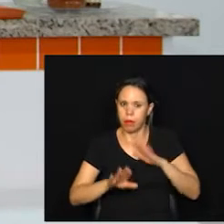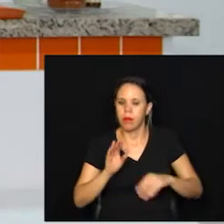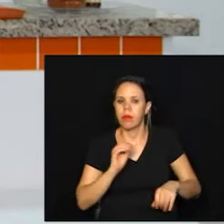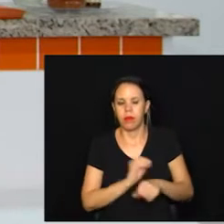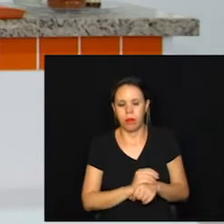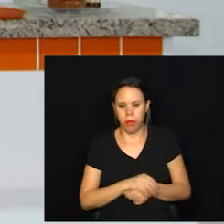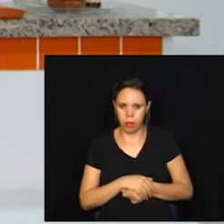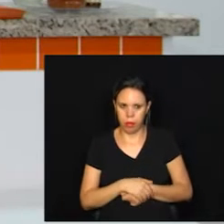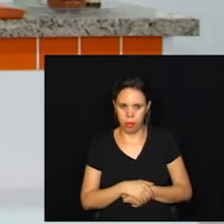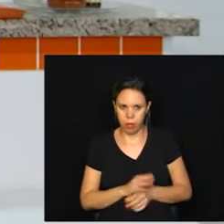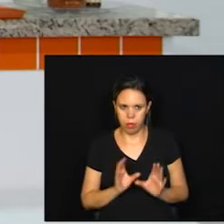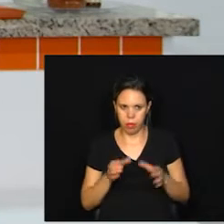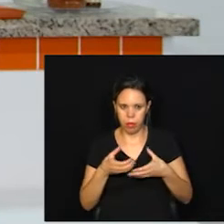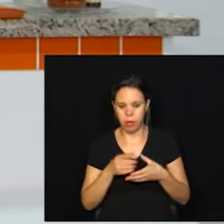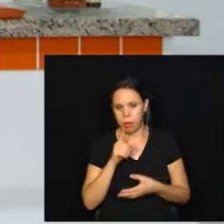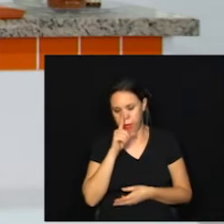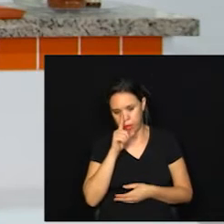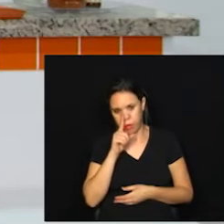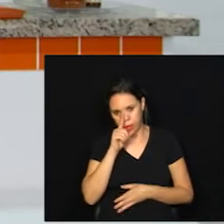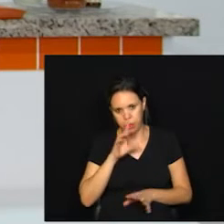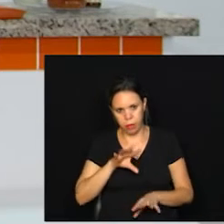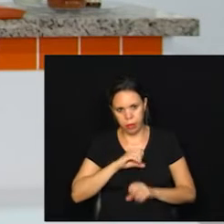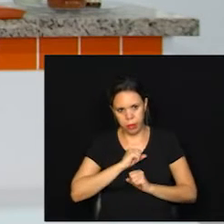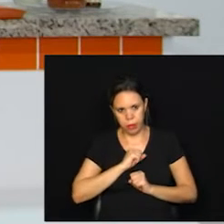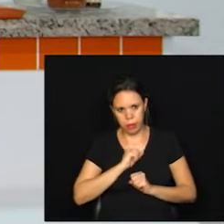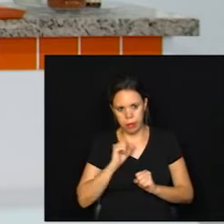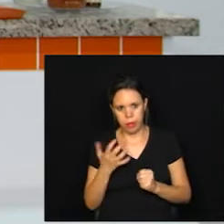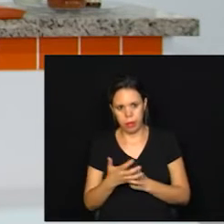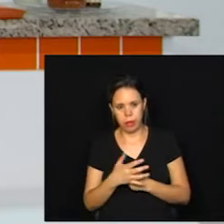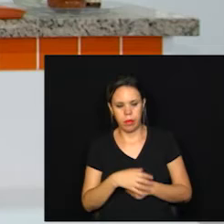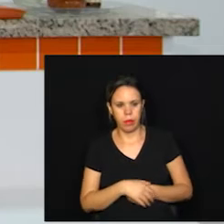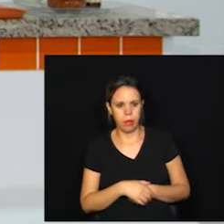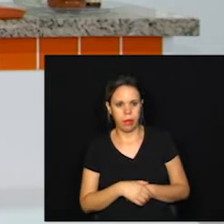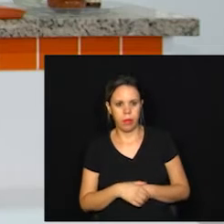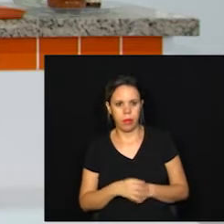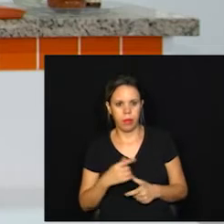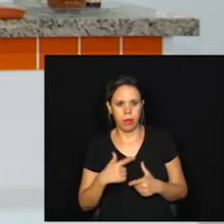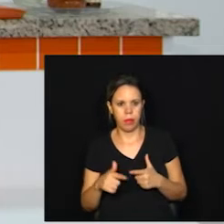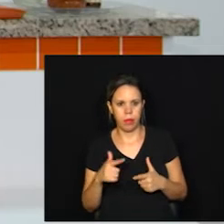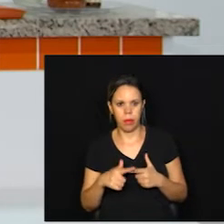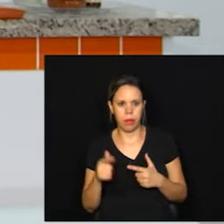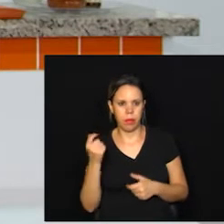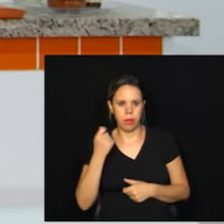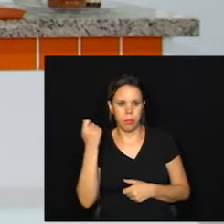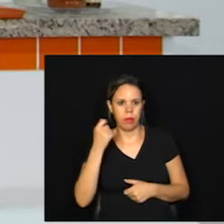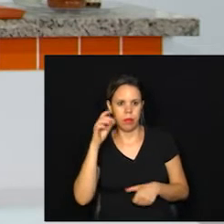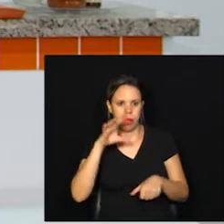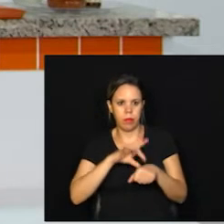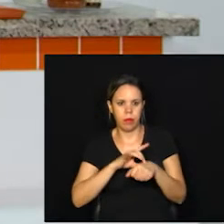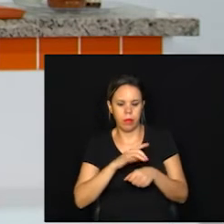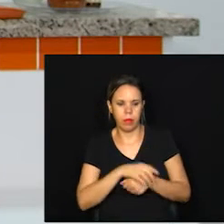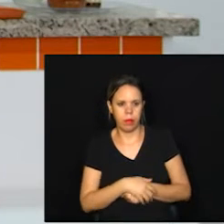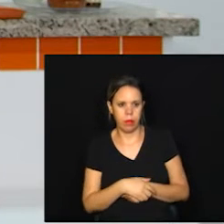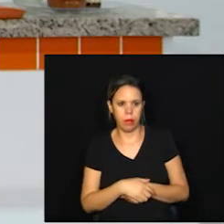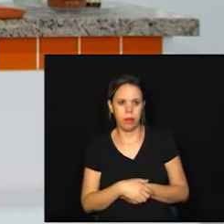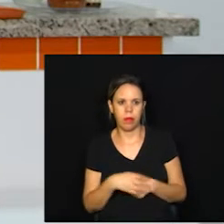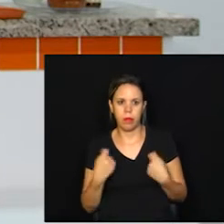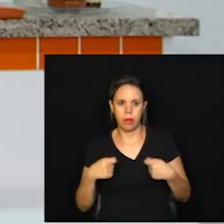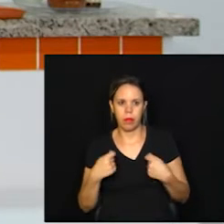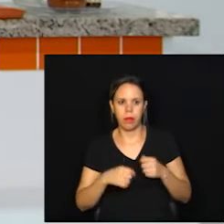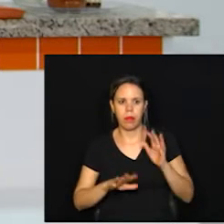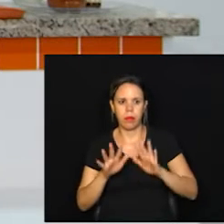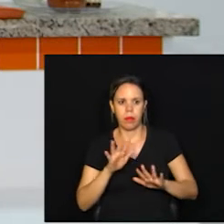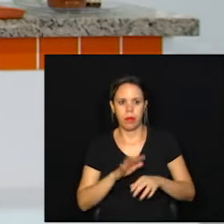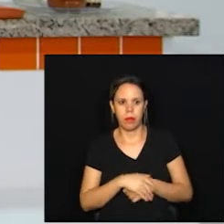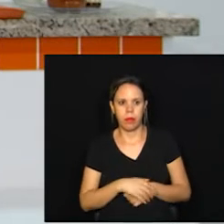estão no grupo de maior risco de contágio da Covid, de uma situação de agravamento da doença, né? É preciso ter todos os